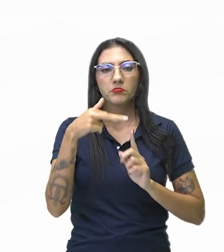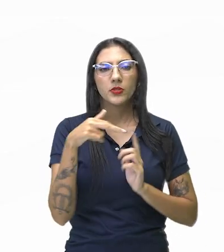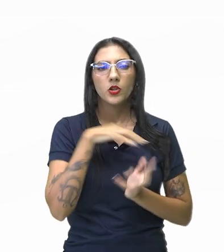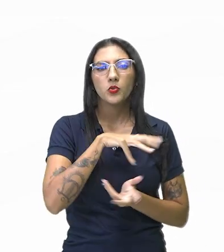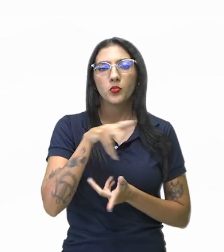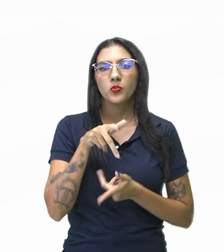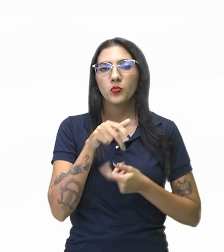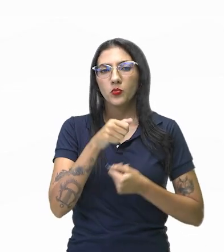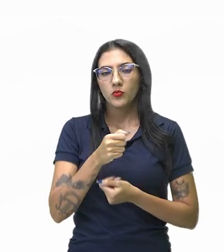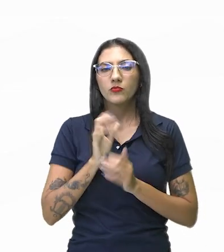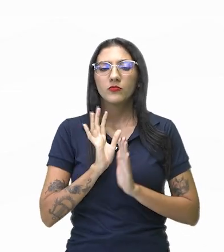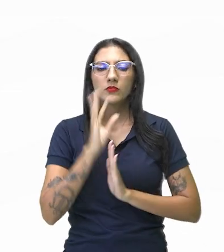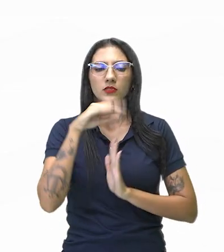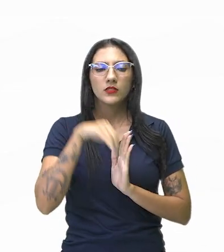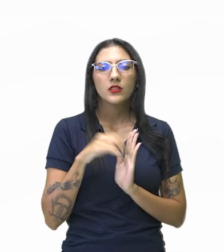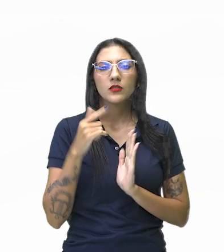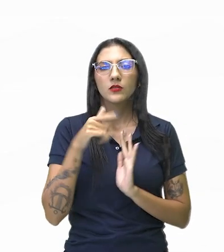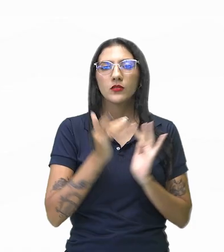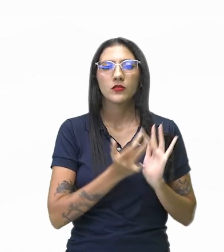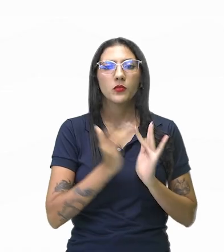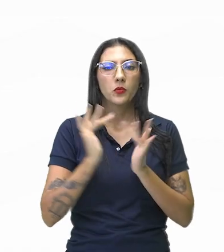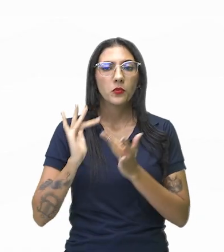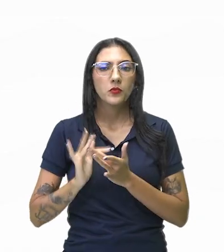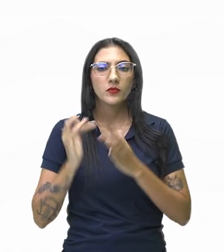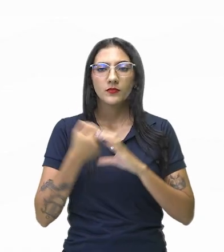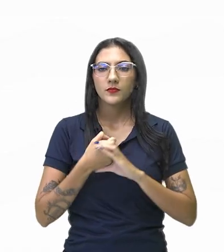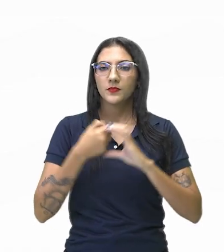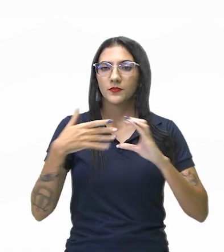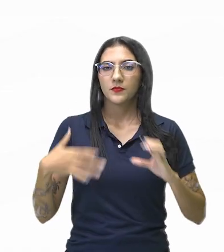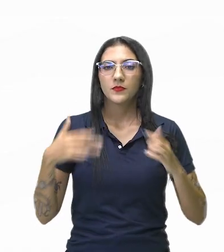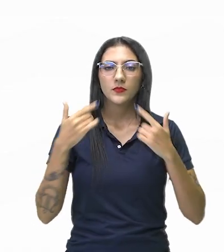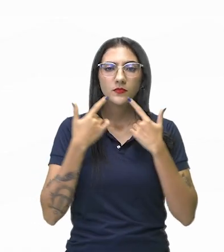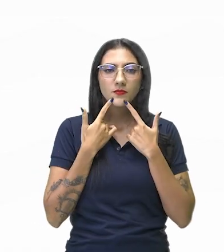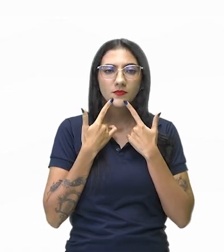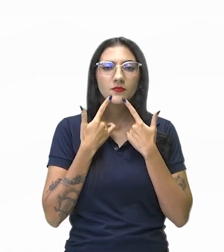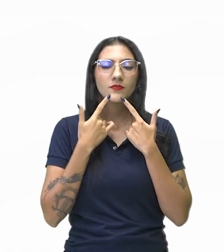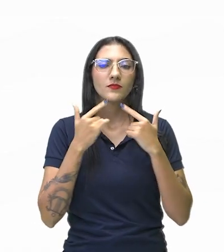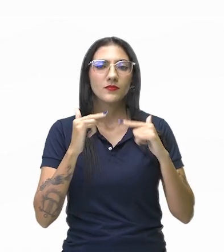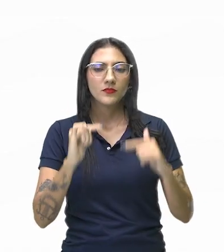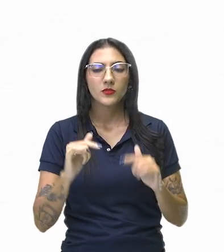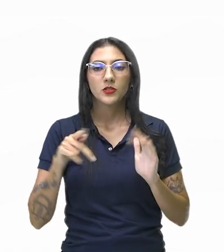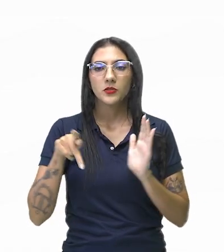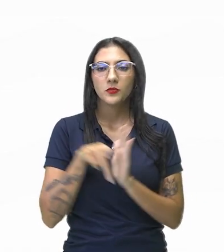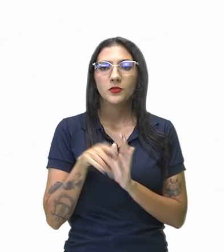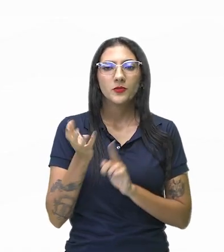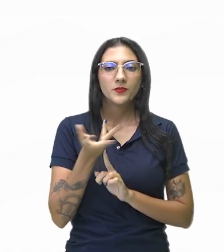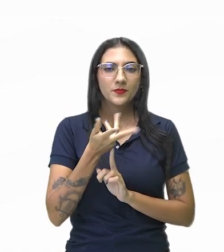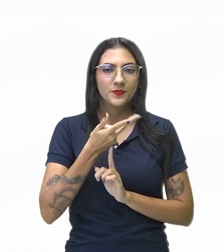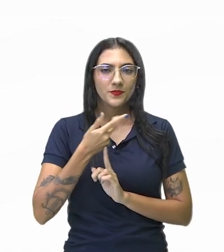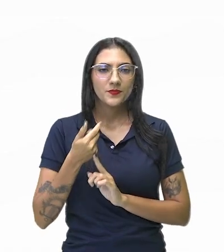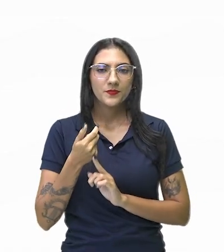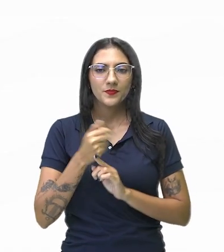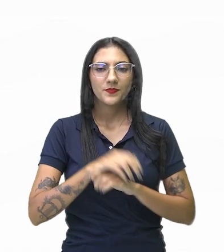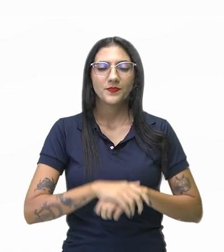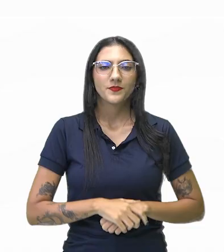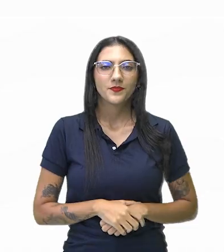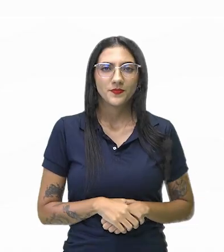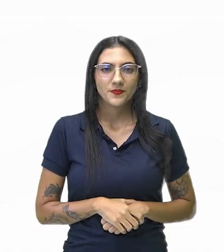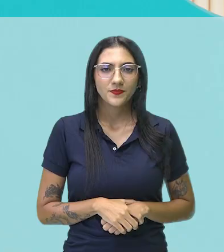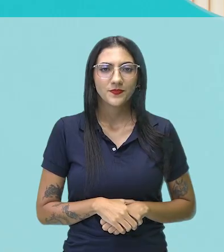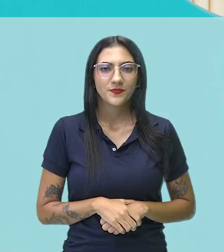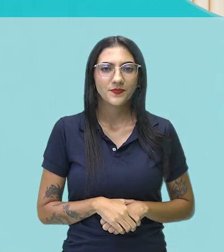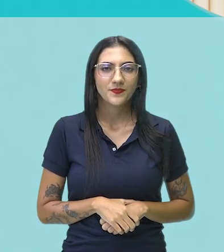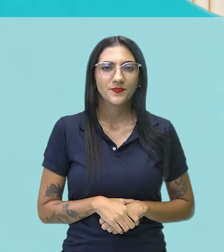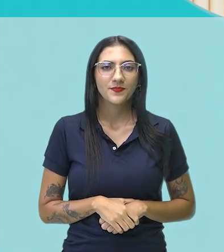das visões de mundo contidas nos discursos estéticos das linguagens da